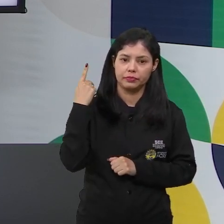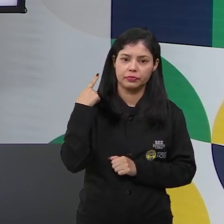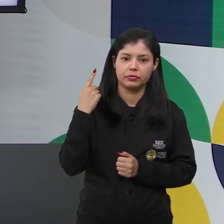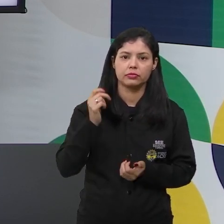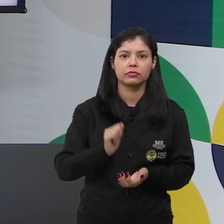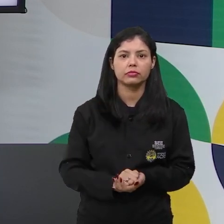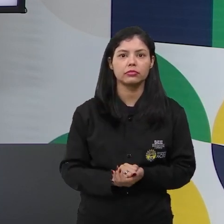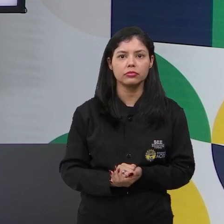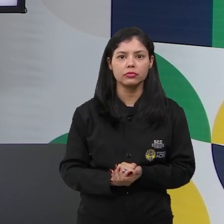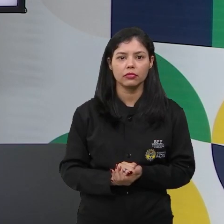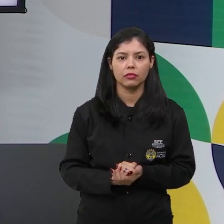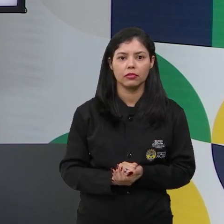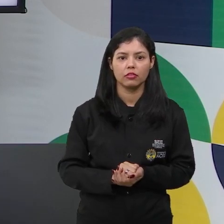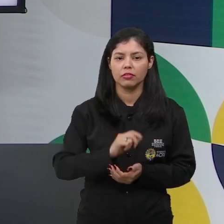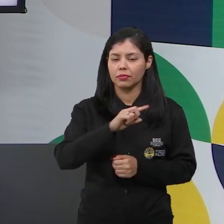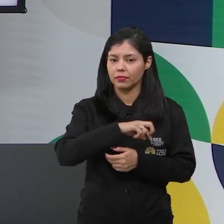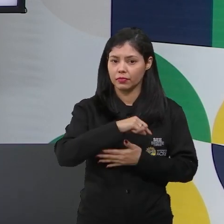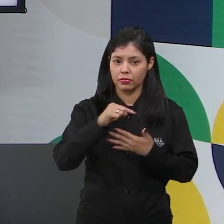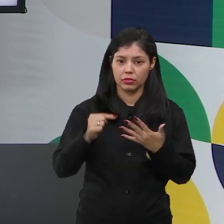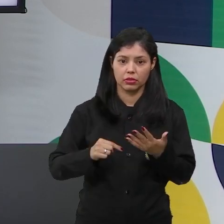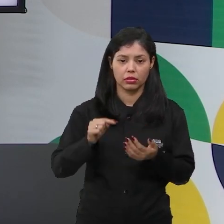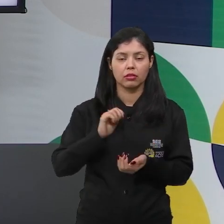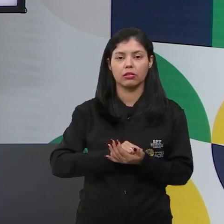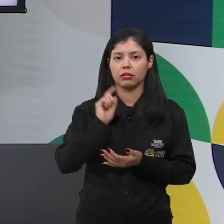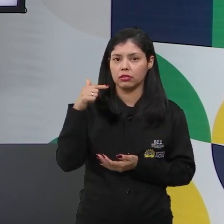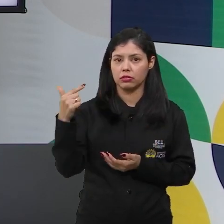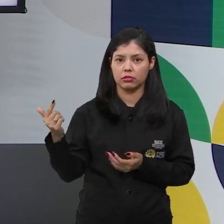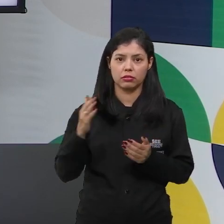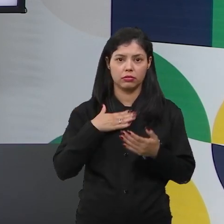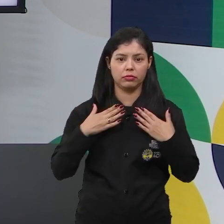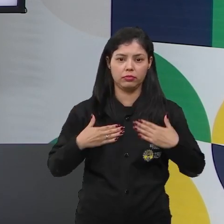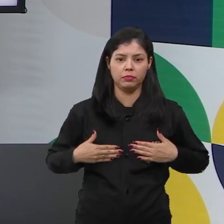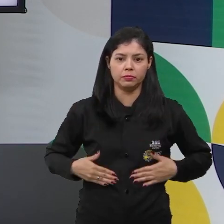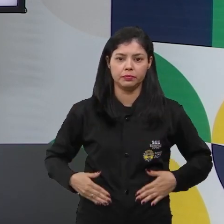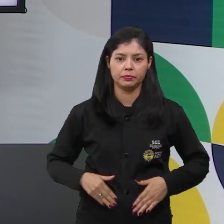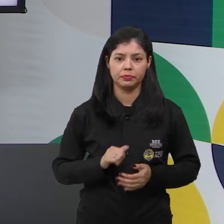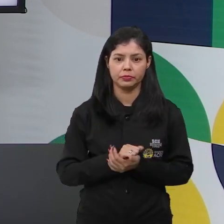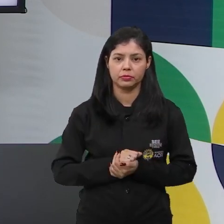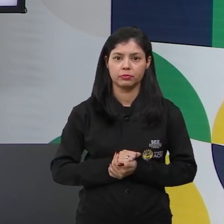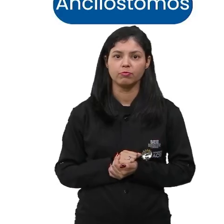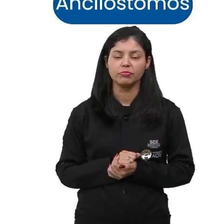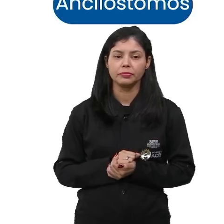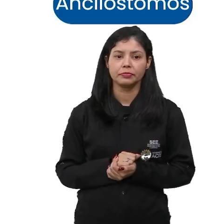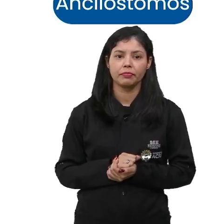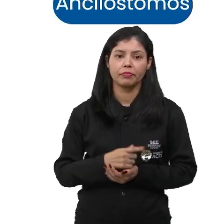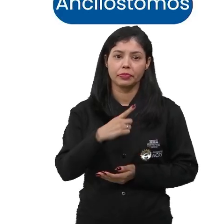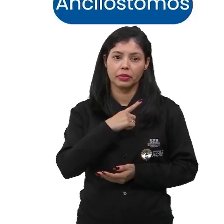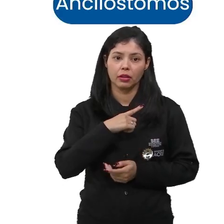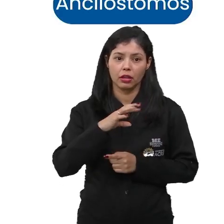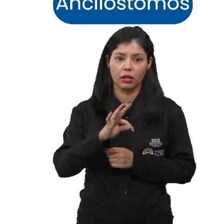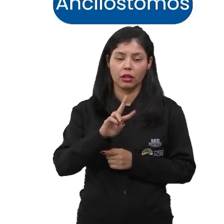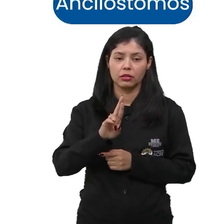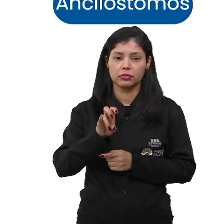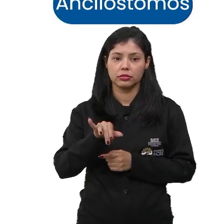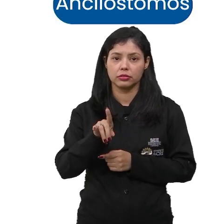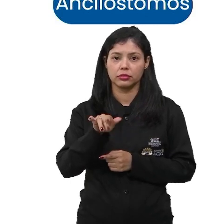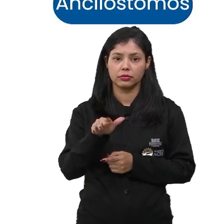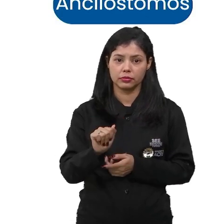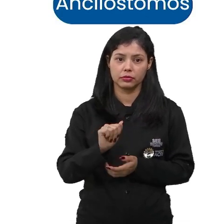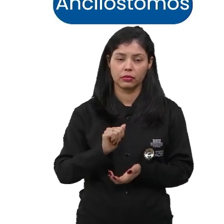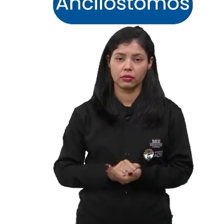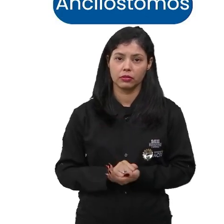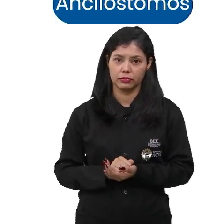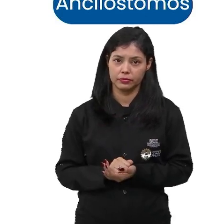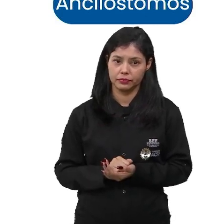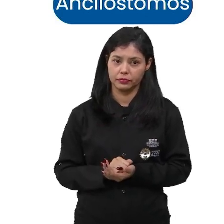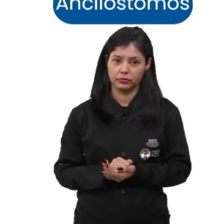ela pode ir para o coração. Então, ela vai migrando através de todo o corpo ali da pessoa. Aí a gente tem a tênia, que é a famosa